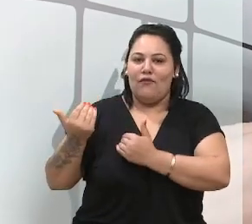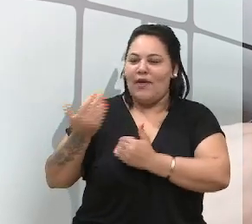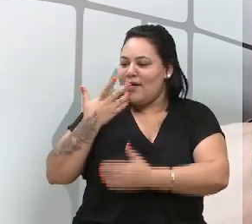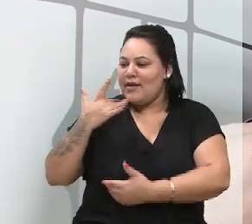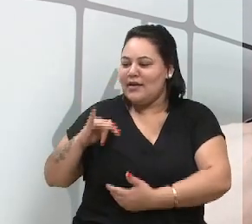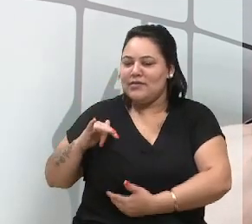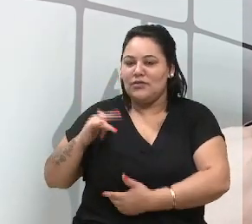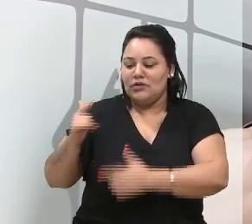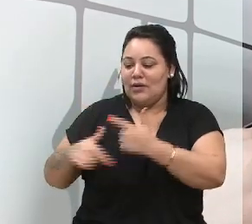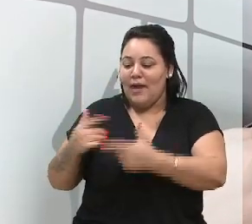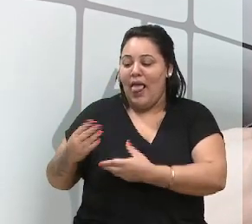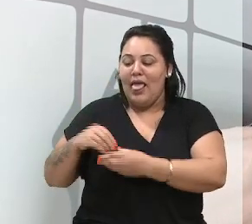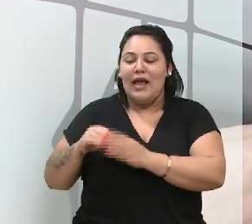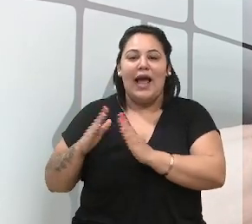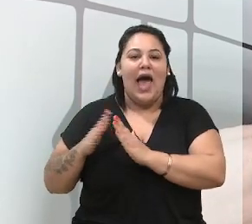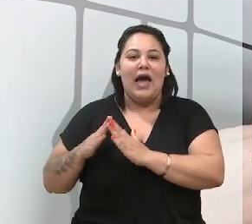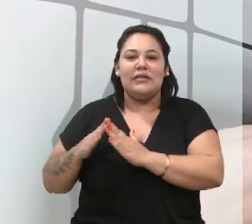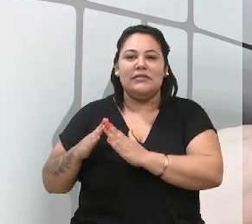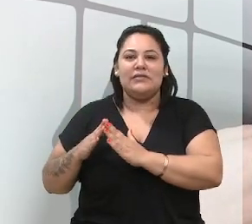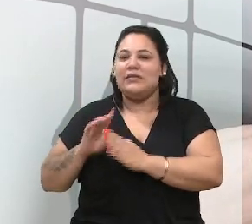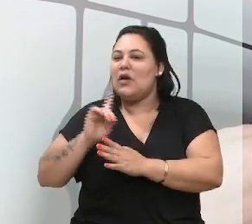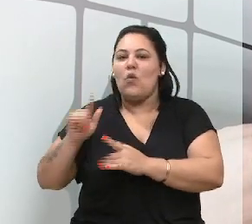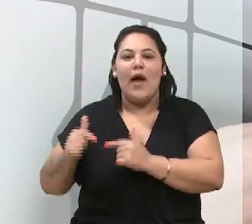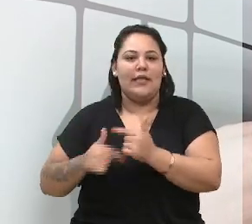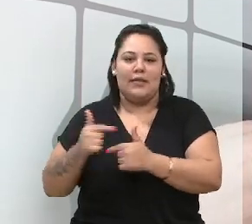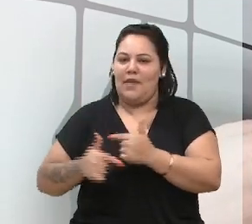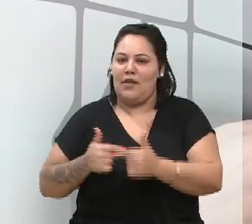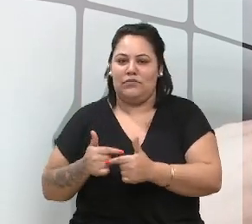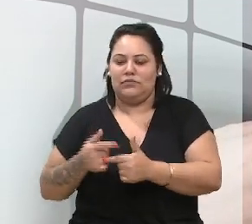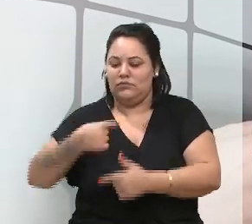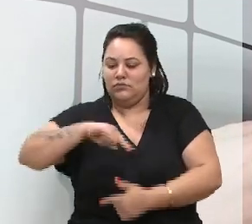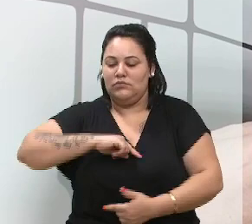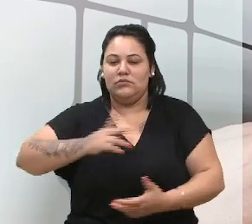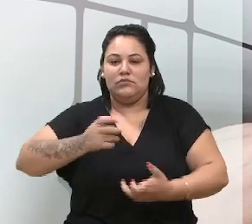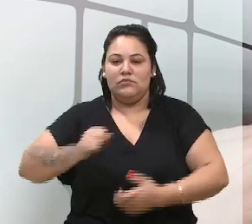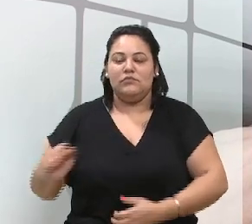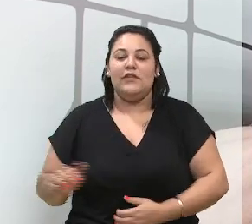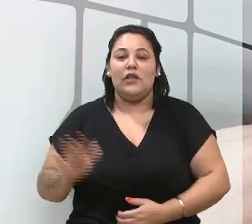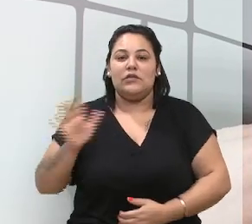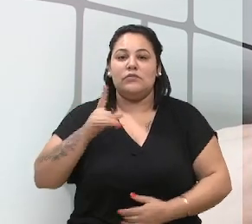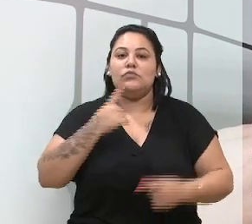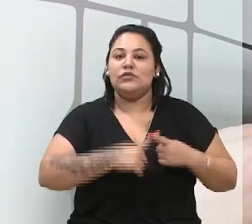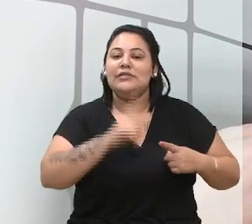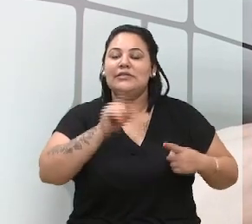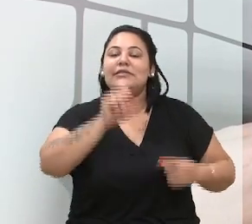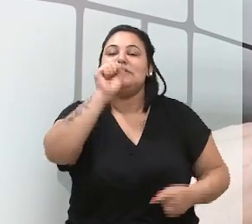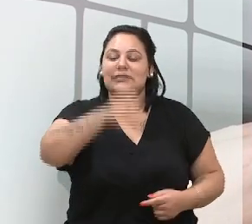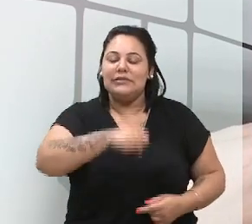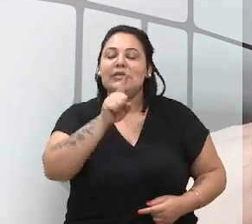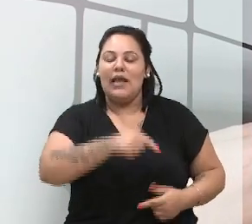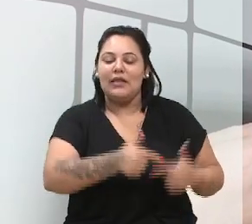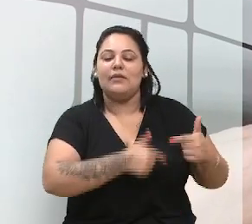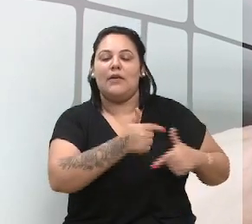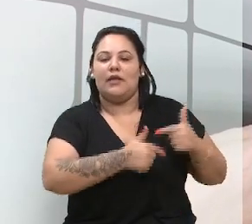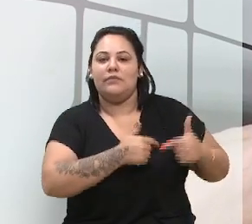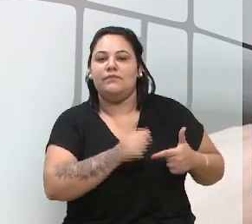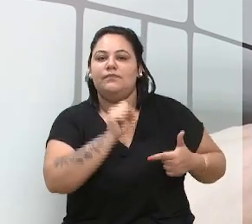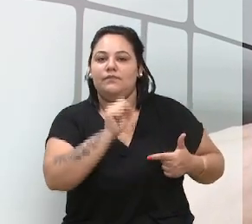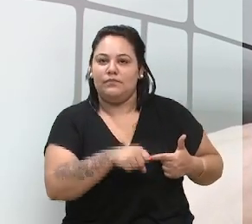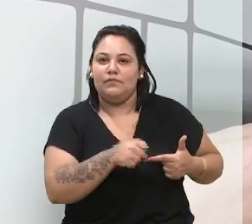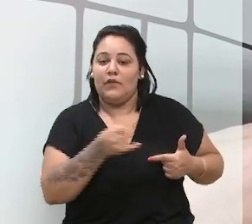um trabalho então nós queremos valorizar porque que é um trabalho é um trabalho que se fosse